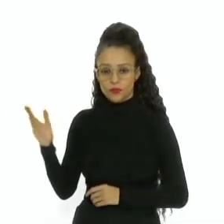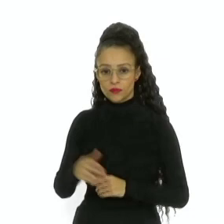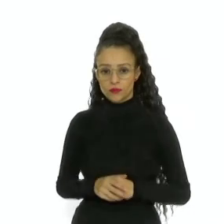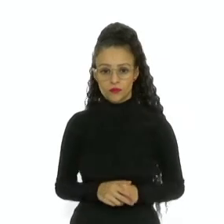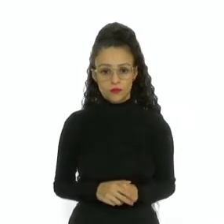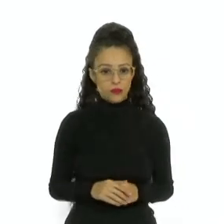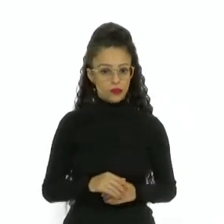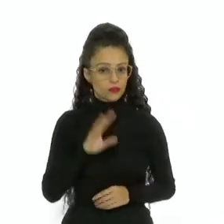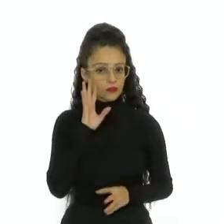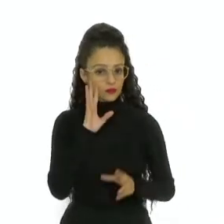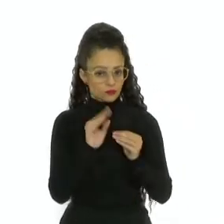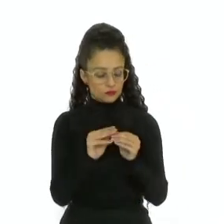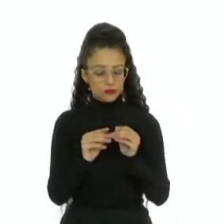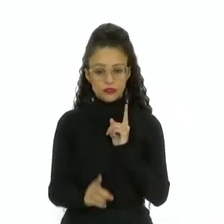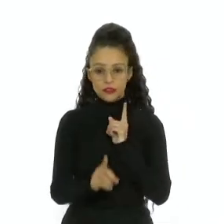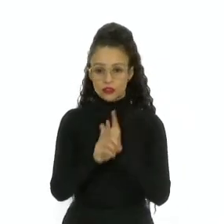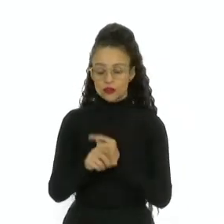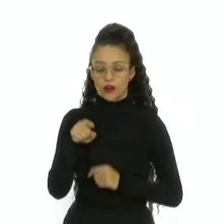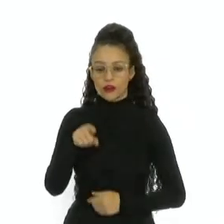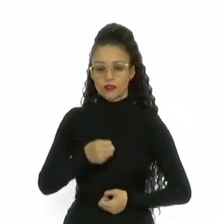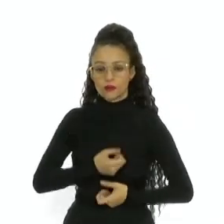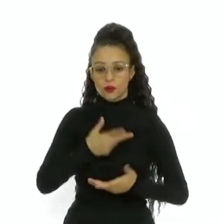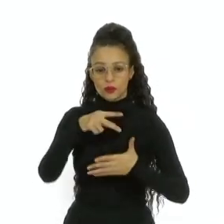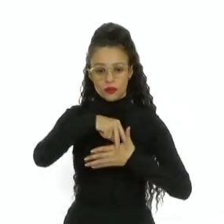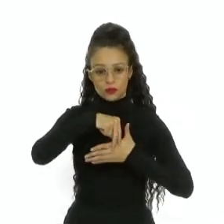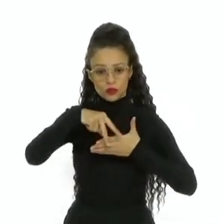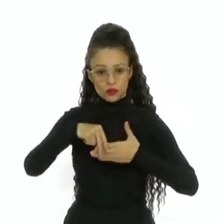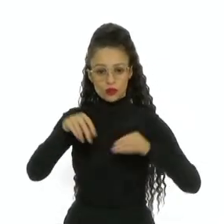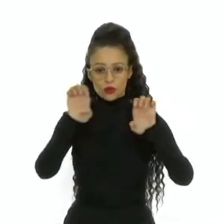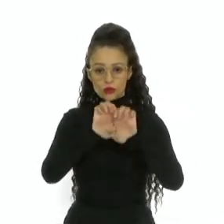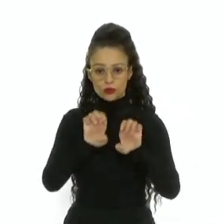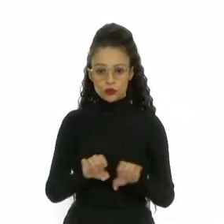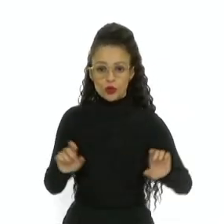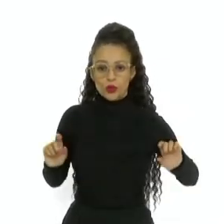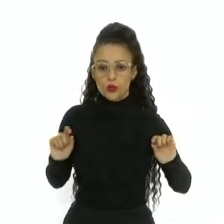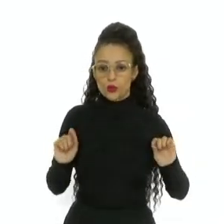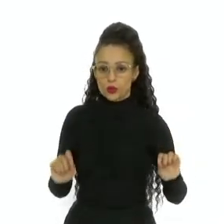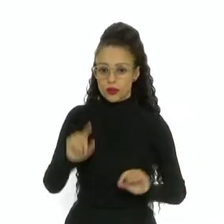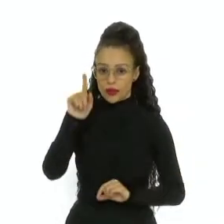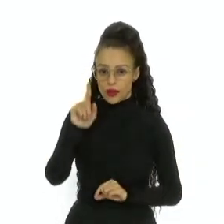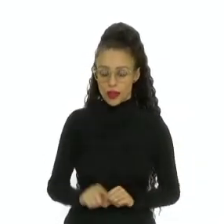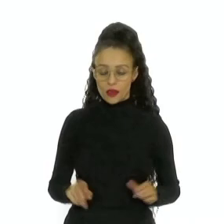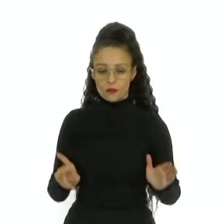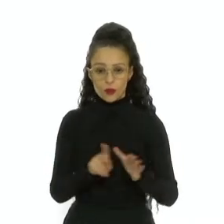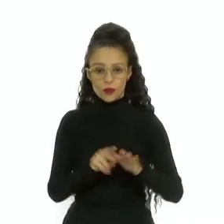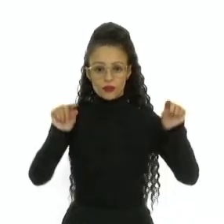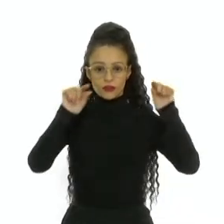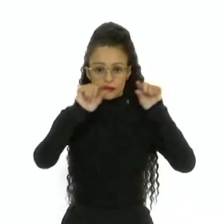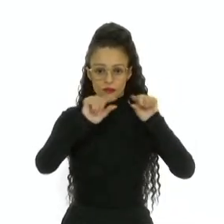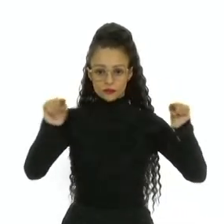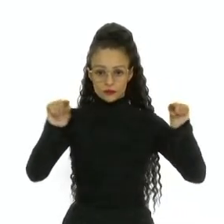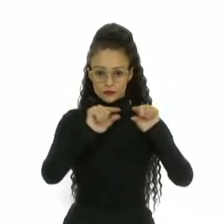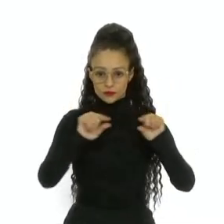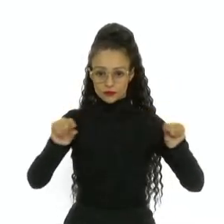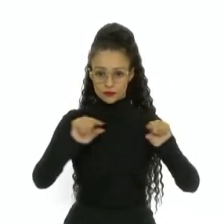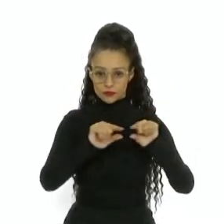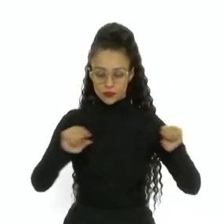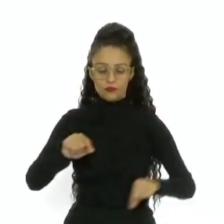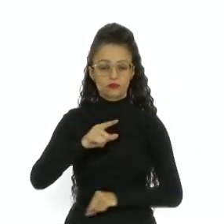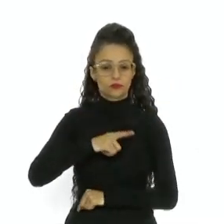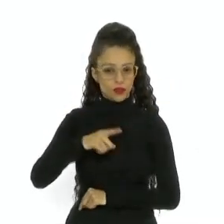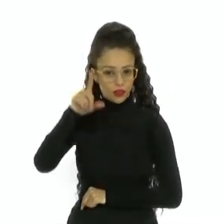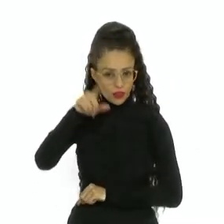então identificar no poema de cordel, quanto à sua estrutura, o fato de que ele foi escrito em versos, certo? Então é